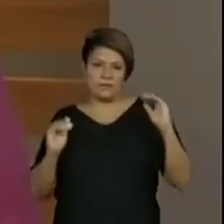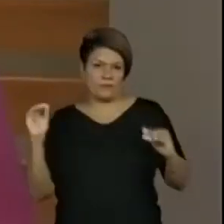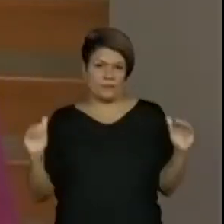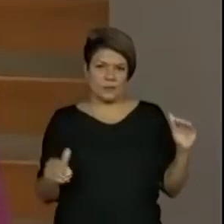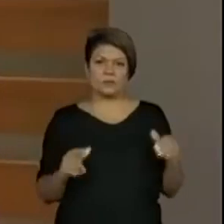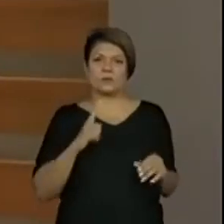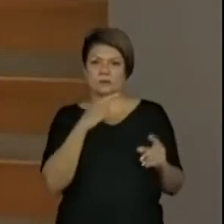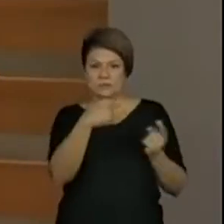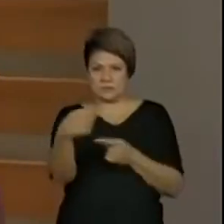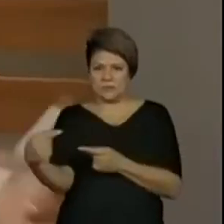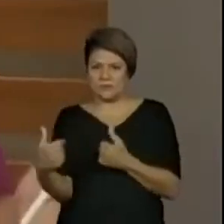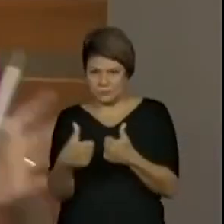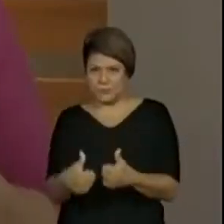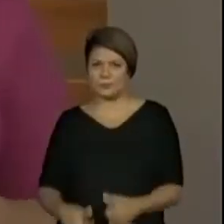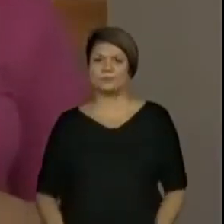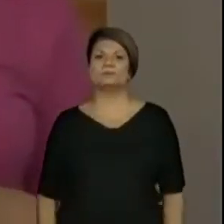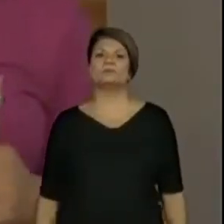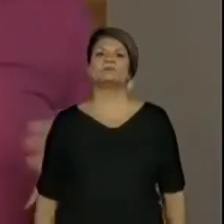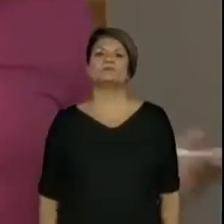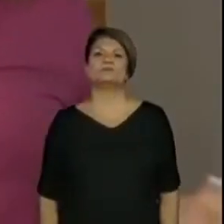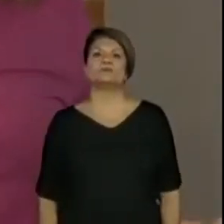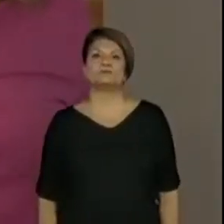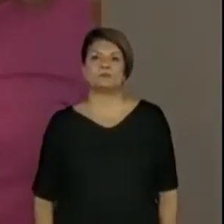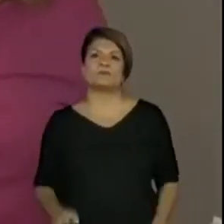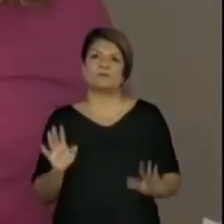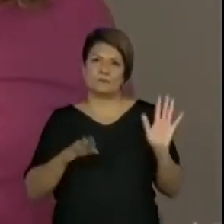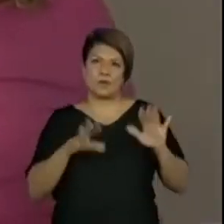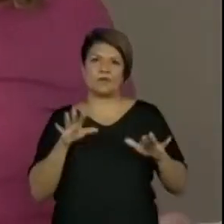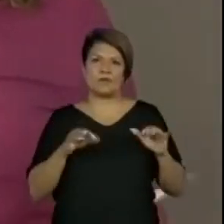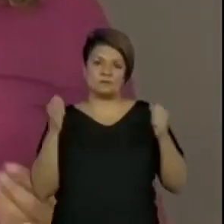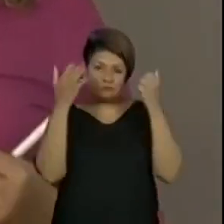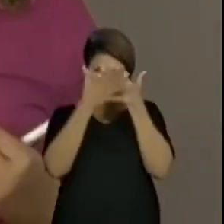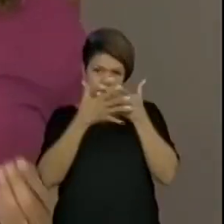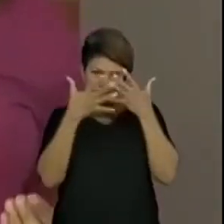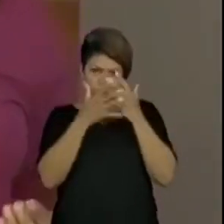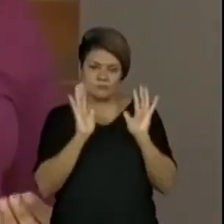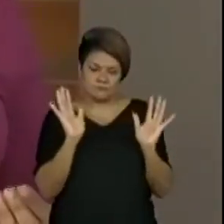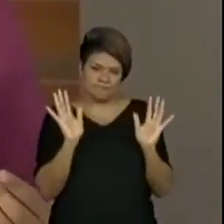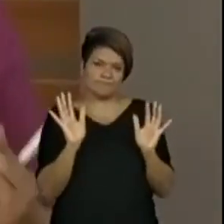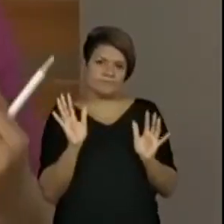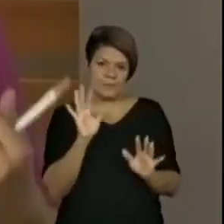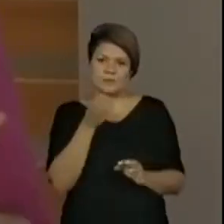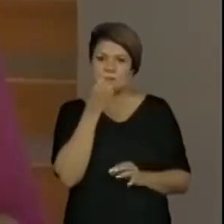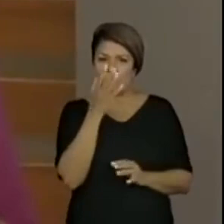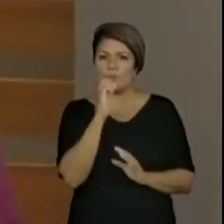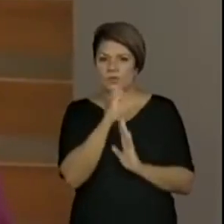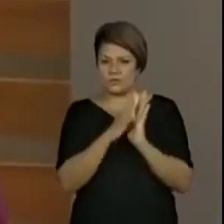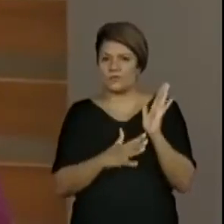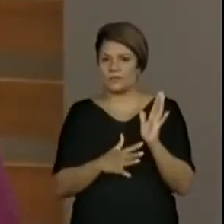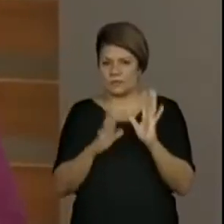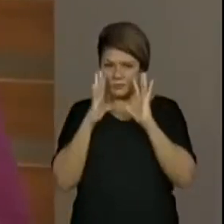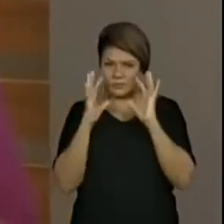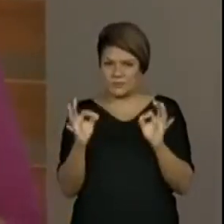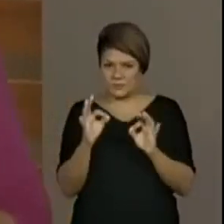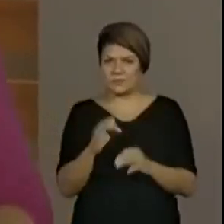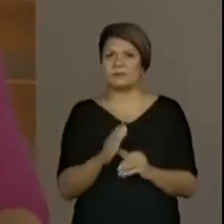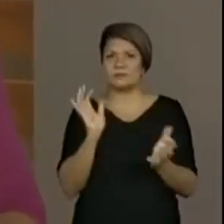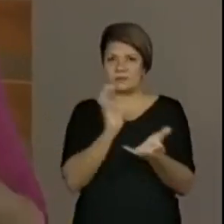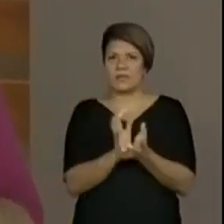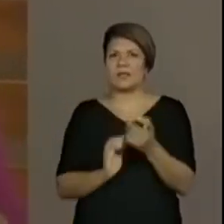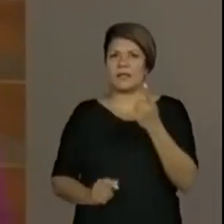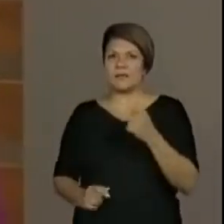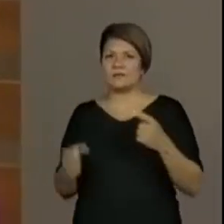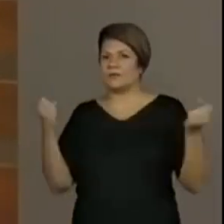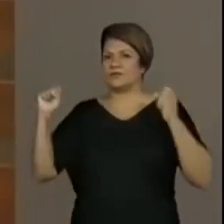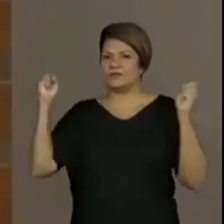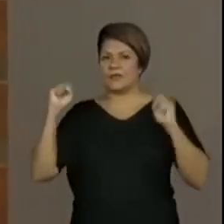alguns desafios, tá bom? Talvez a luminosidade complementa um pouquinho, mas é uma boa atividade para a gente trabalhar a atenção dessa galerinha aí que anda